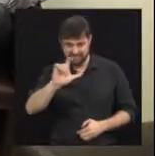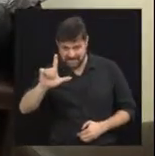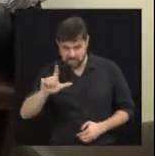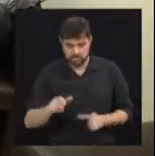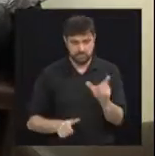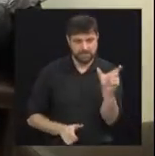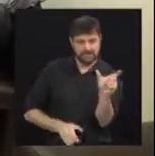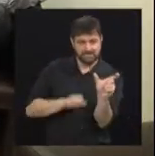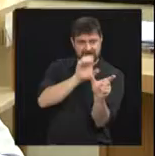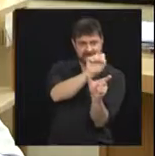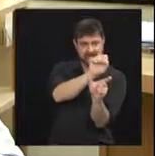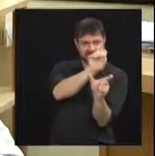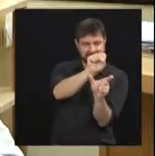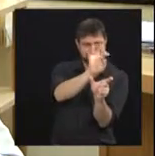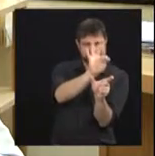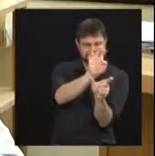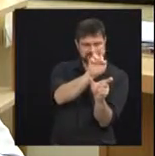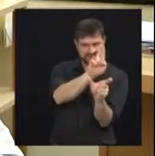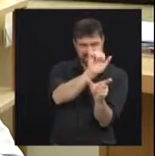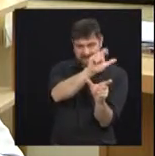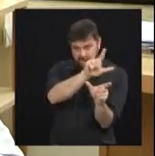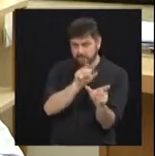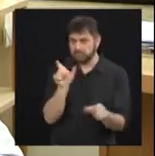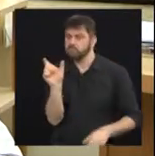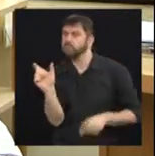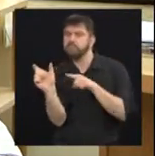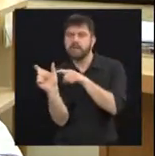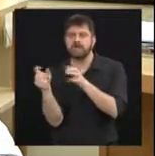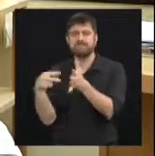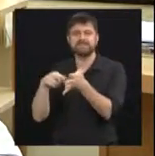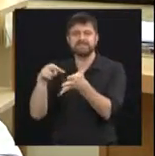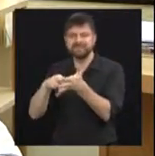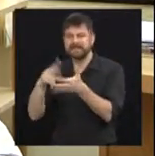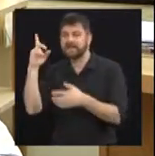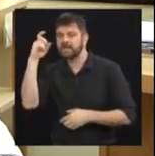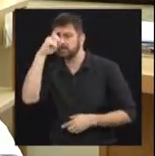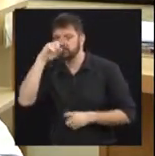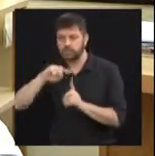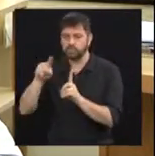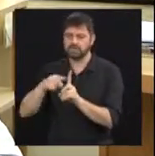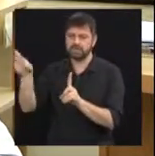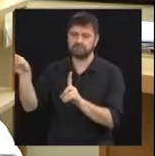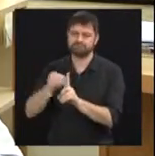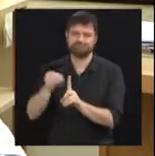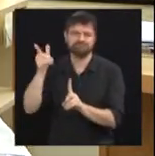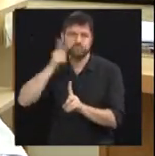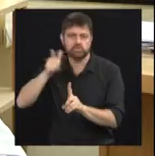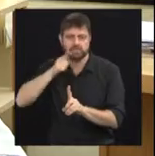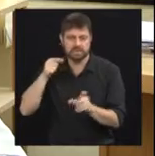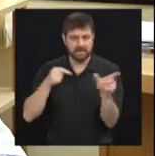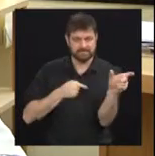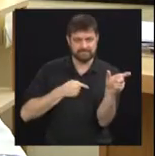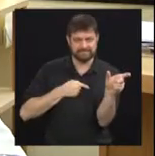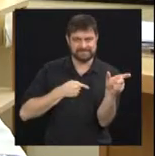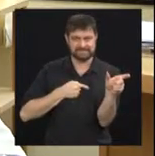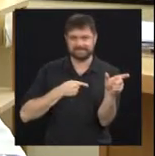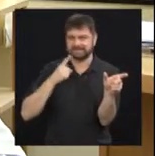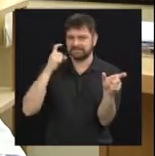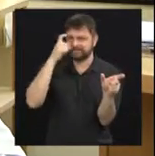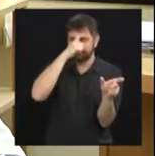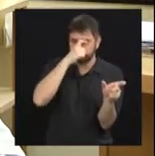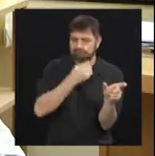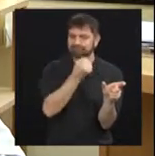por definição, o termo infertilidade está associado a uma dificuldade para engravidar. E o termo esterilidade estaria associado